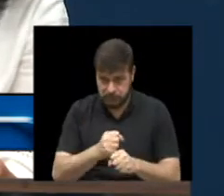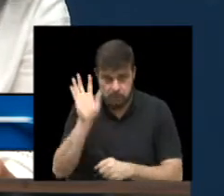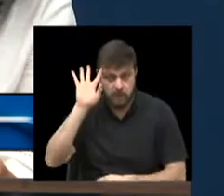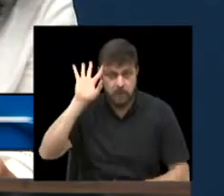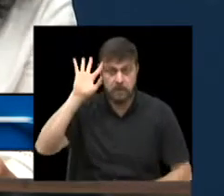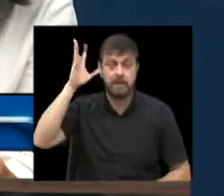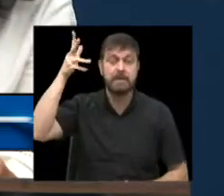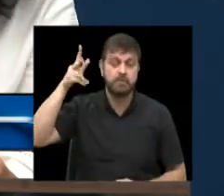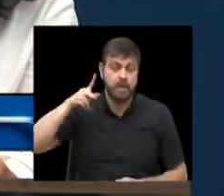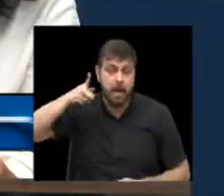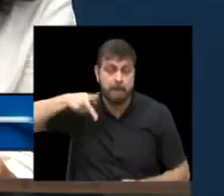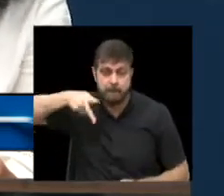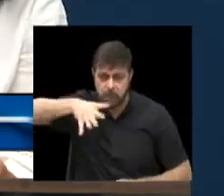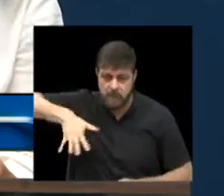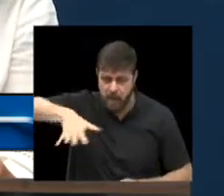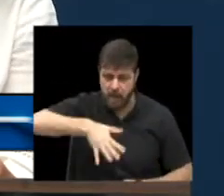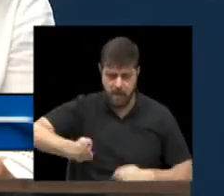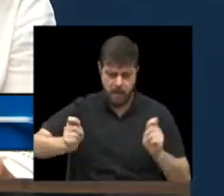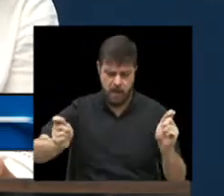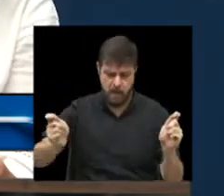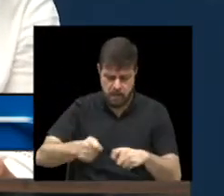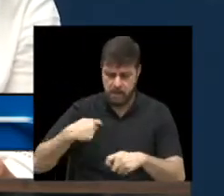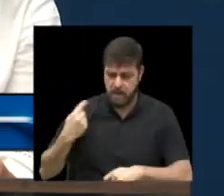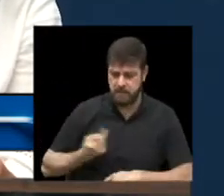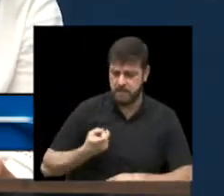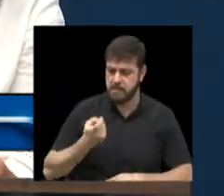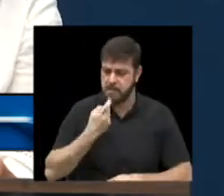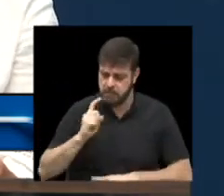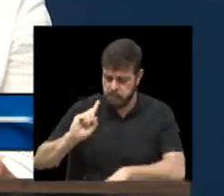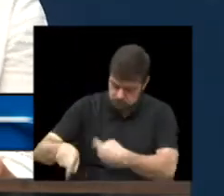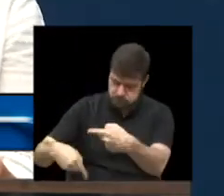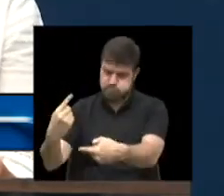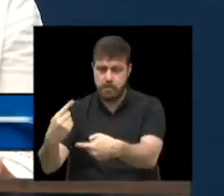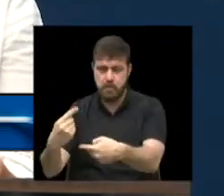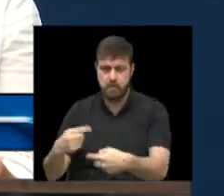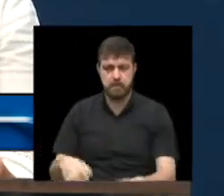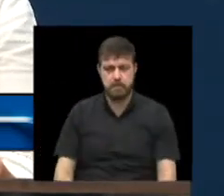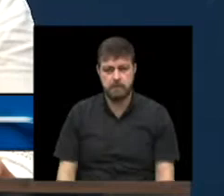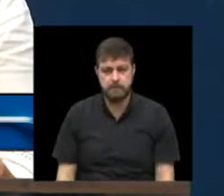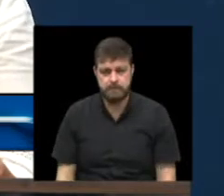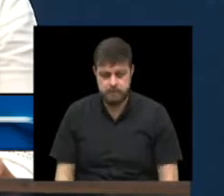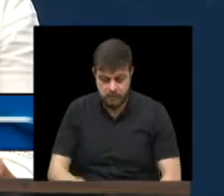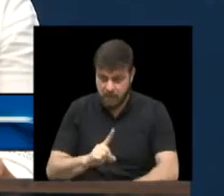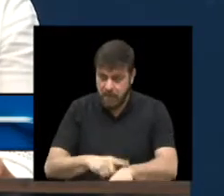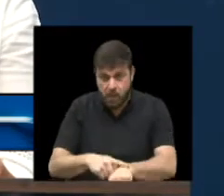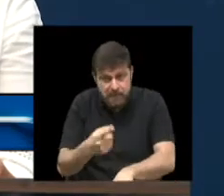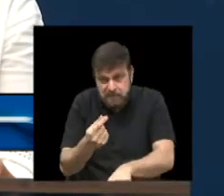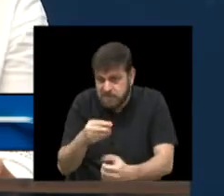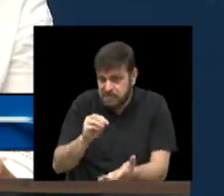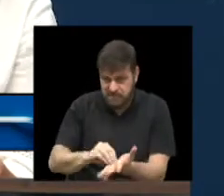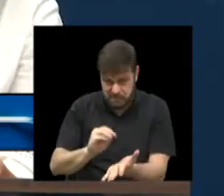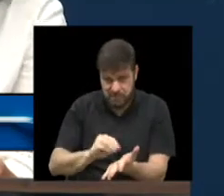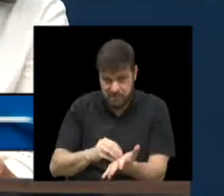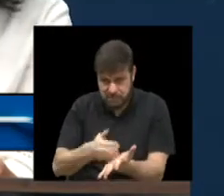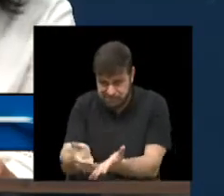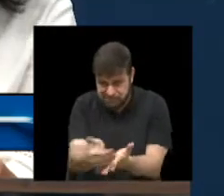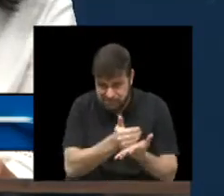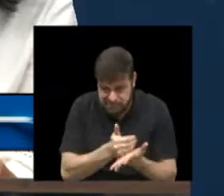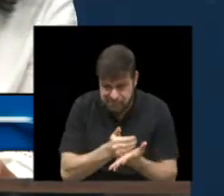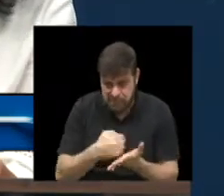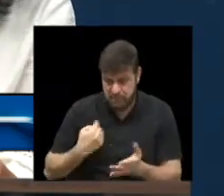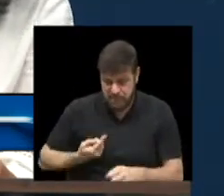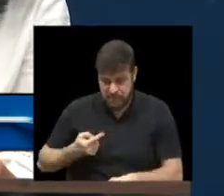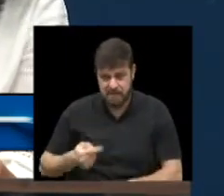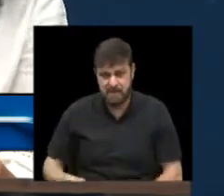decisões políticas que poderiam ser tomadas aqui no município para que, nesse momento de crise econômica, para que, nesse